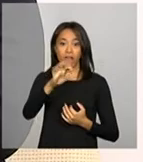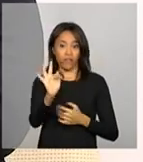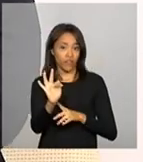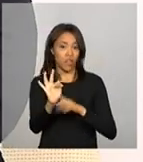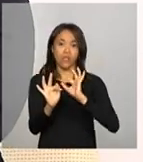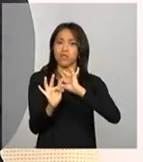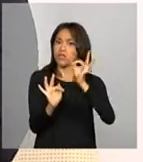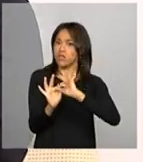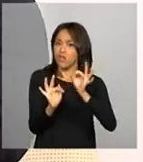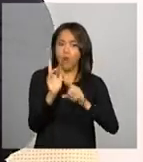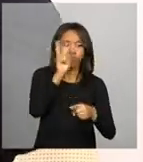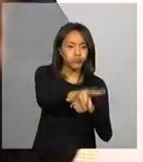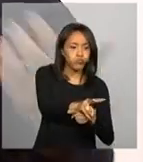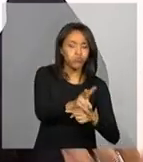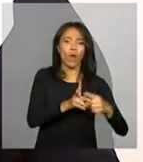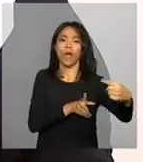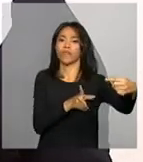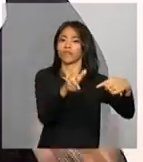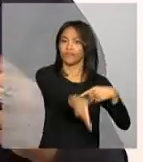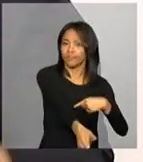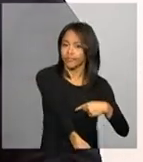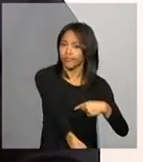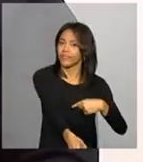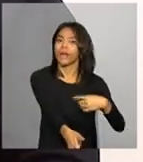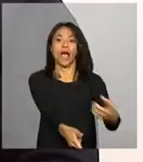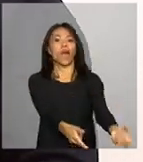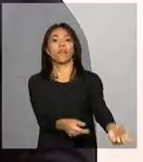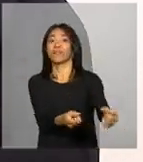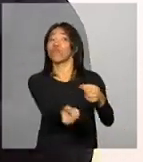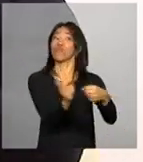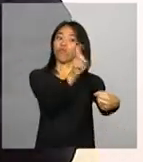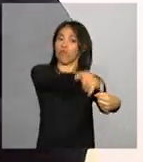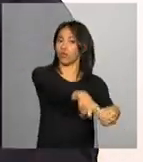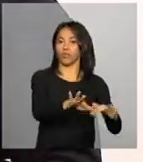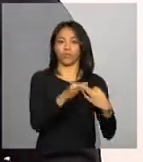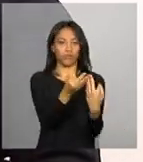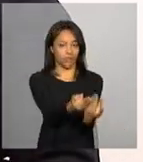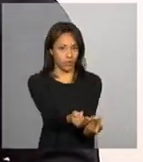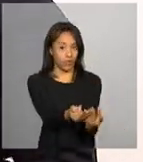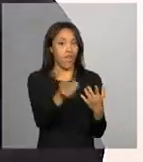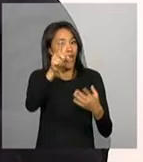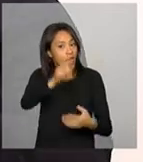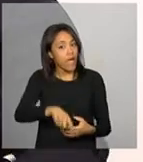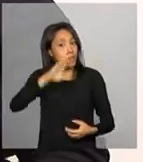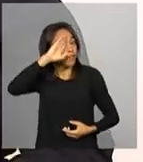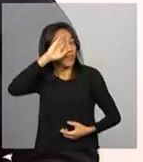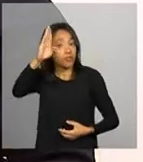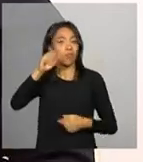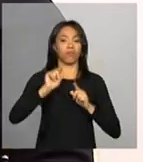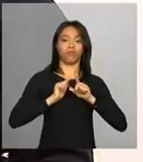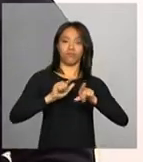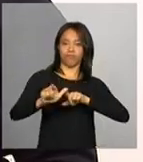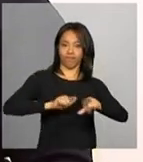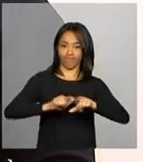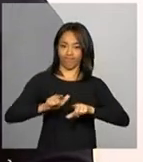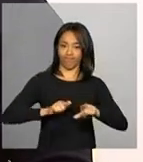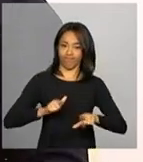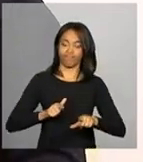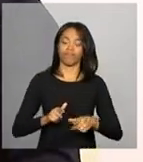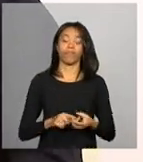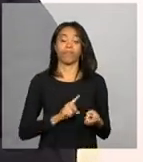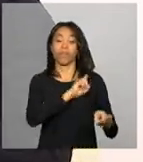vinco E aí essas crianças não voltam mais para conviver com a família bom Então essa é a primeira prioridade a segunda